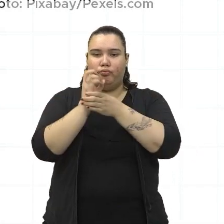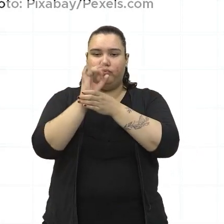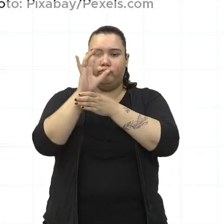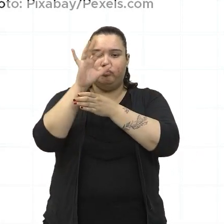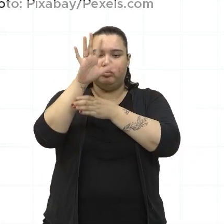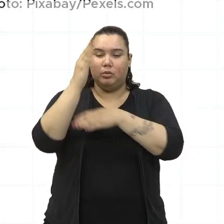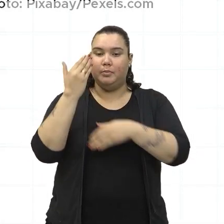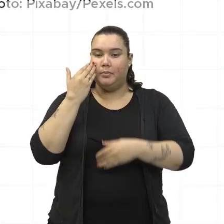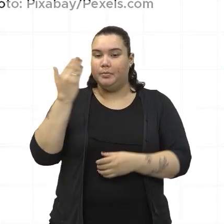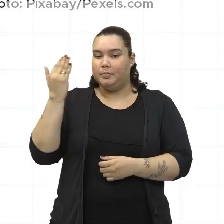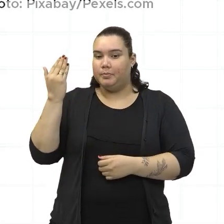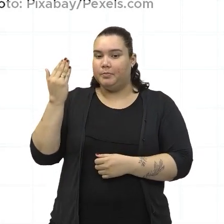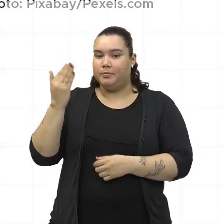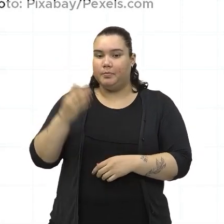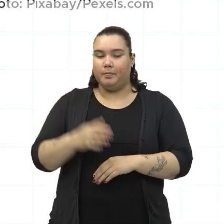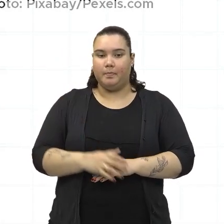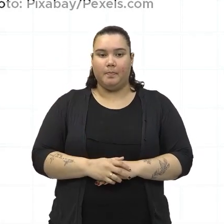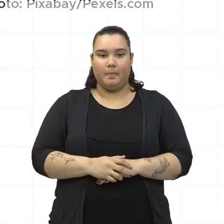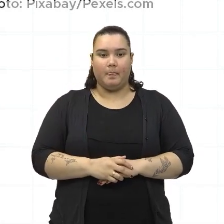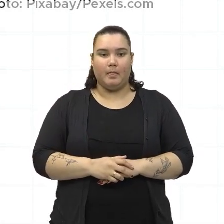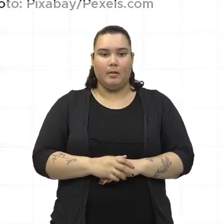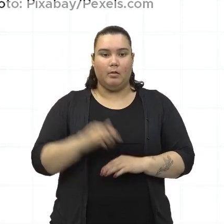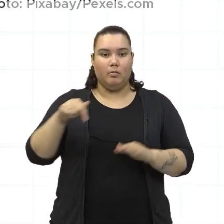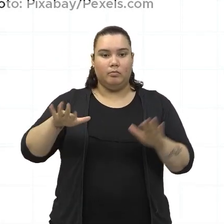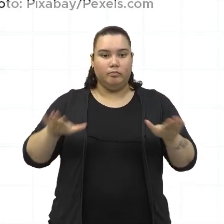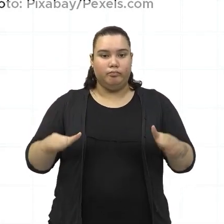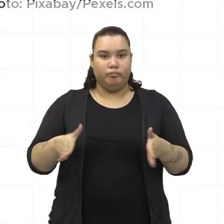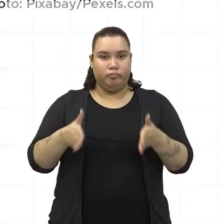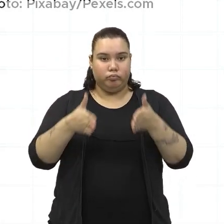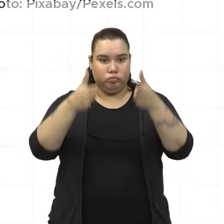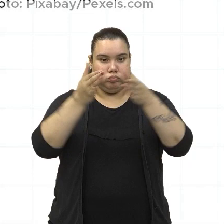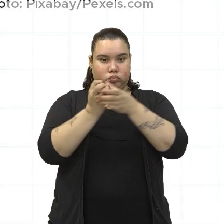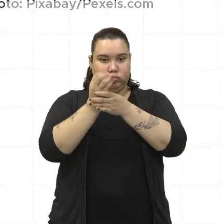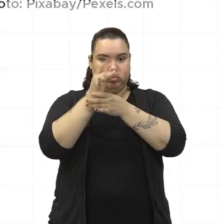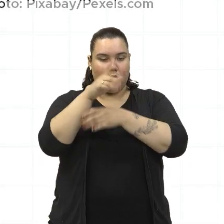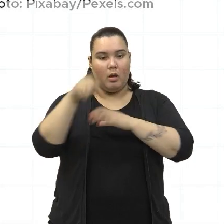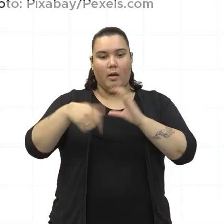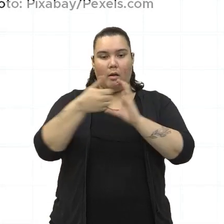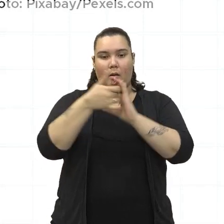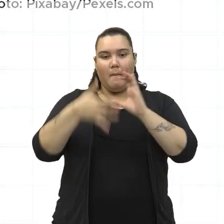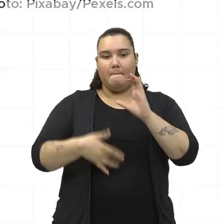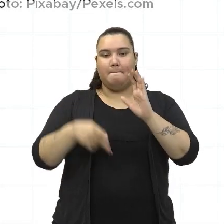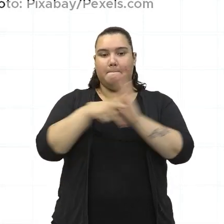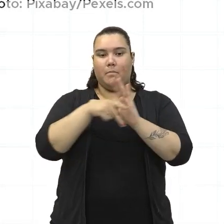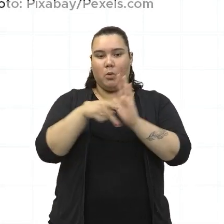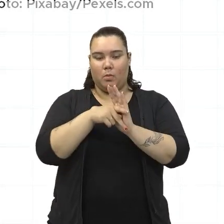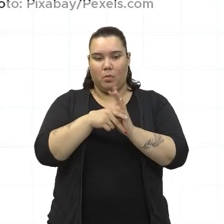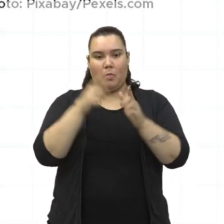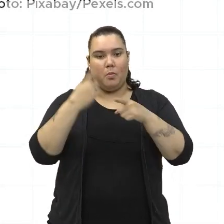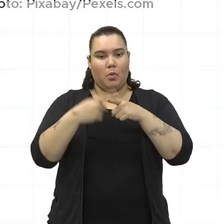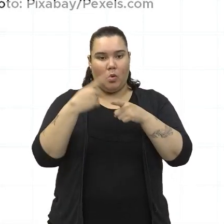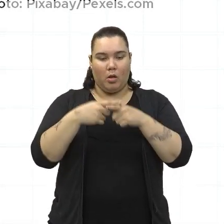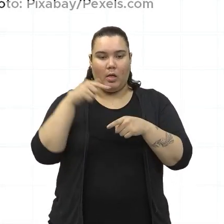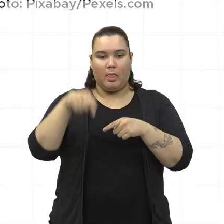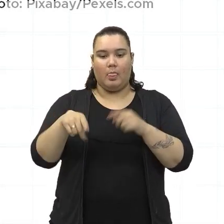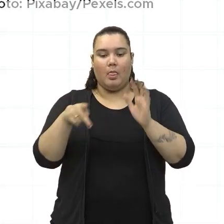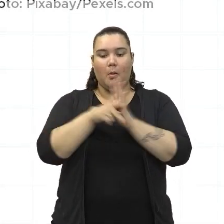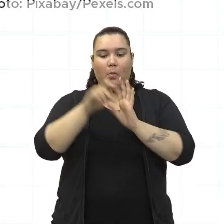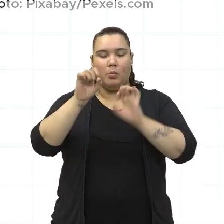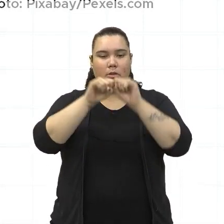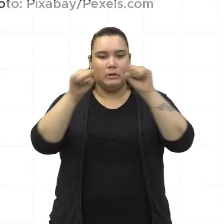você pode visualizar. Essas grandes chaminés são características das usinas nucleares, fazem parte de seu sistema